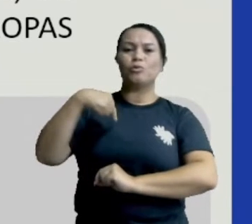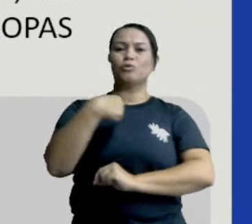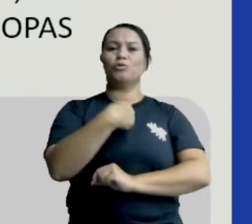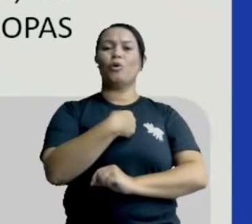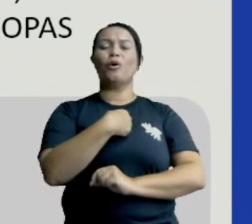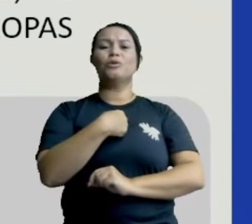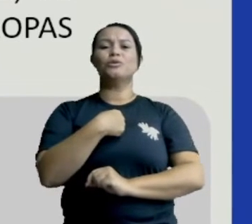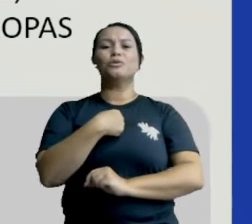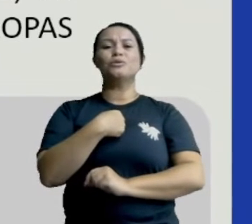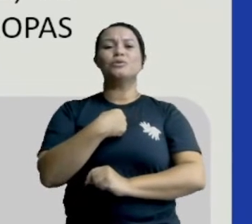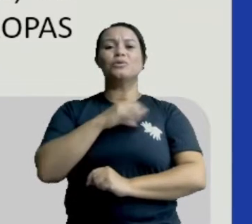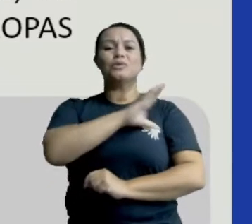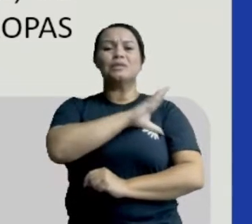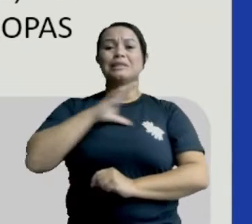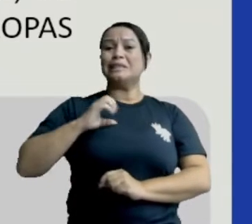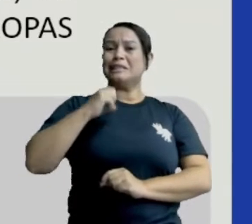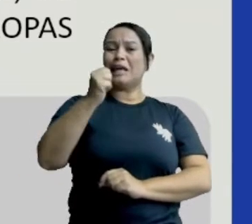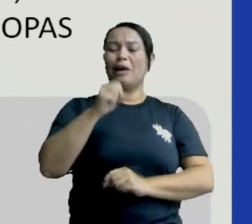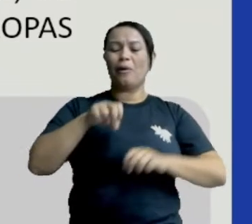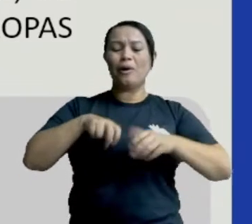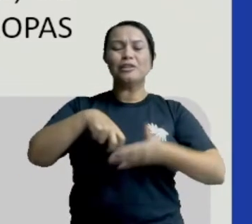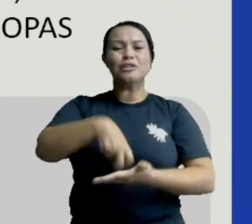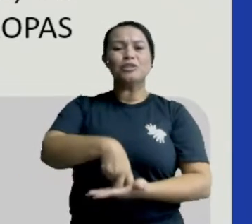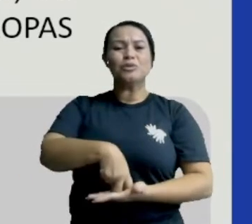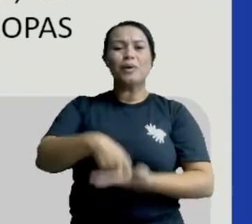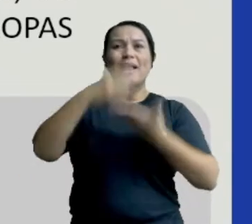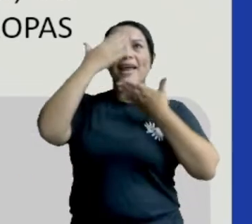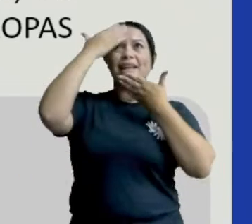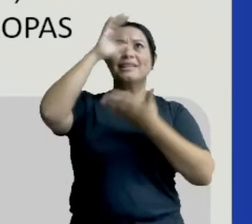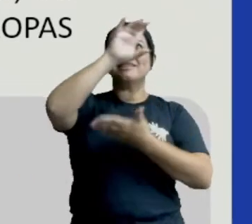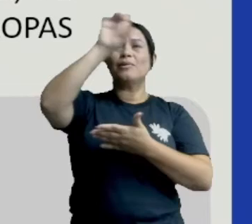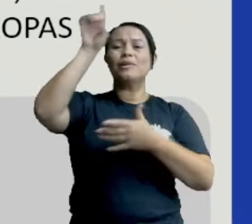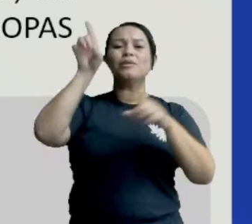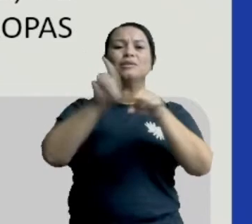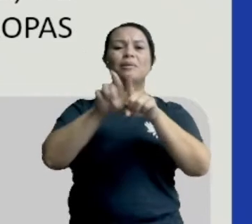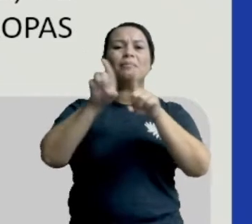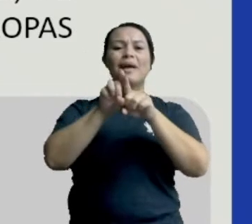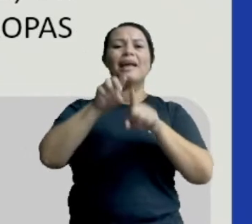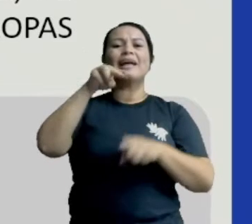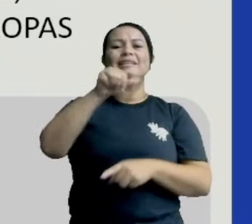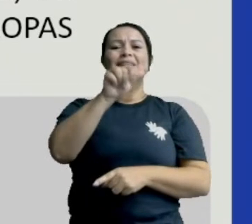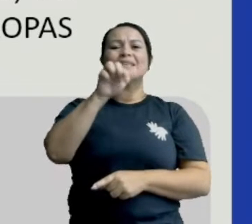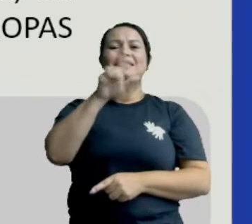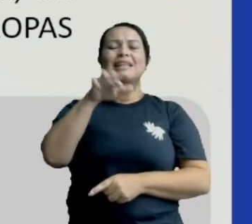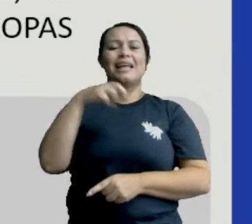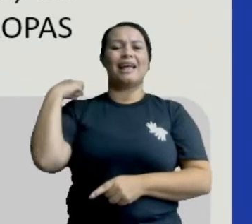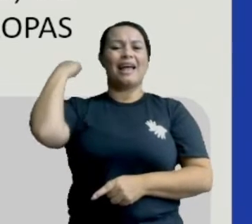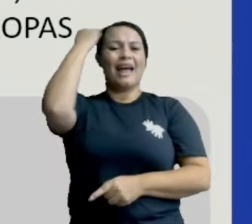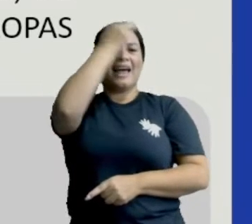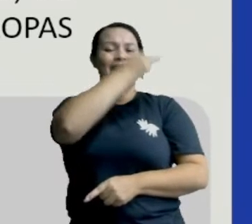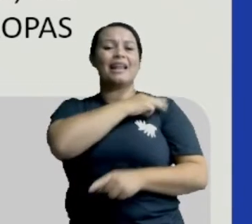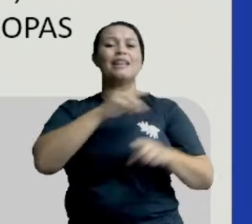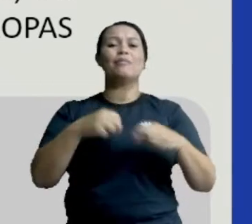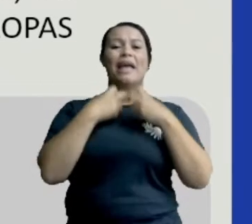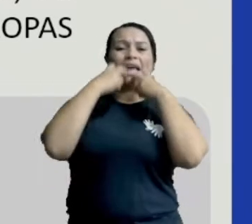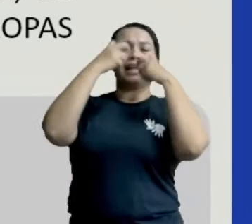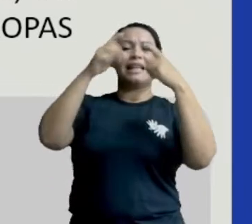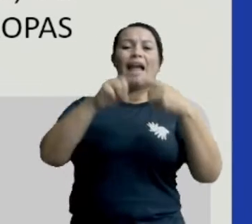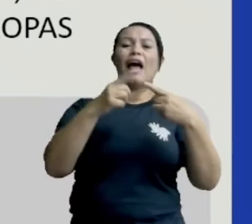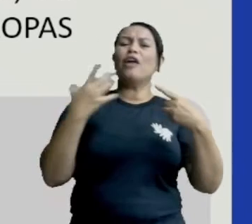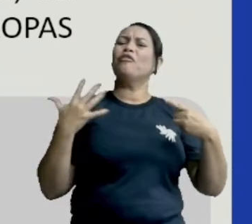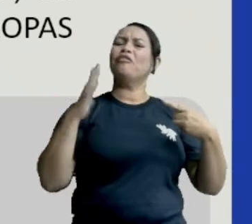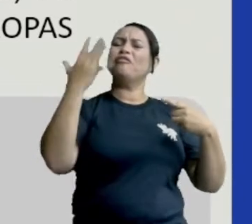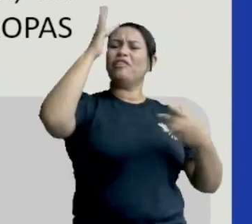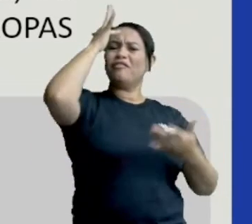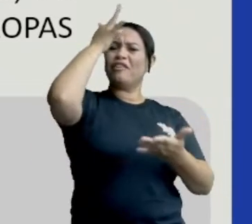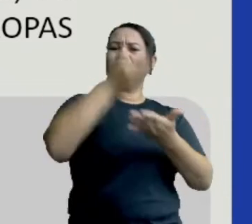de joelhos agradeceram a Deus e a Virgem de Nazaré e gritaram 3 vezes em alta voz: viva a